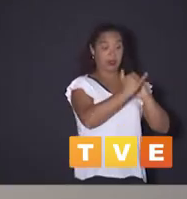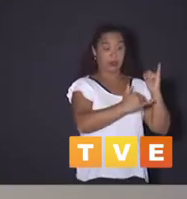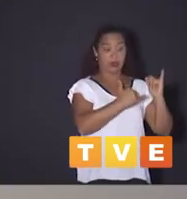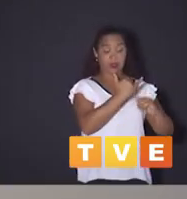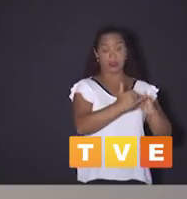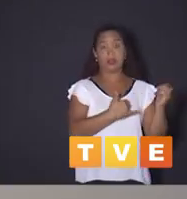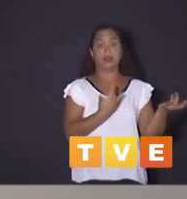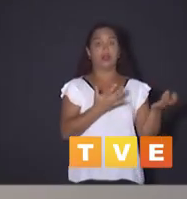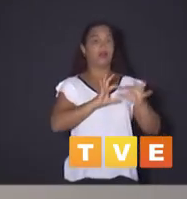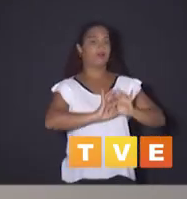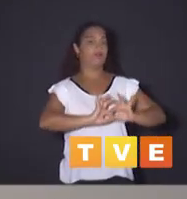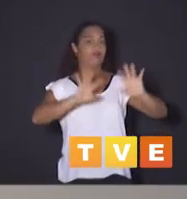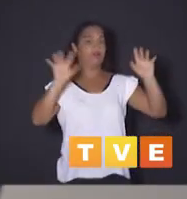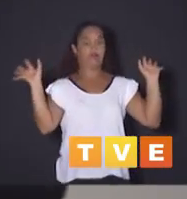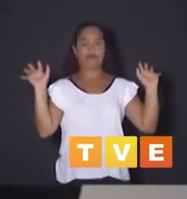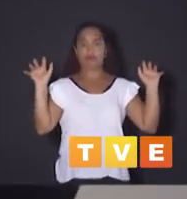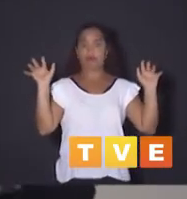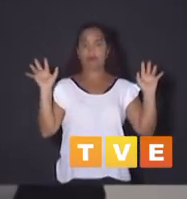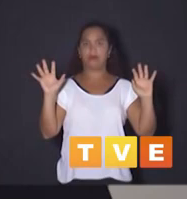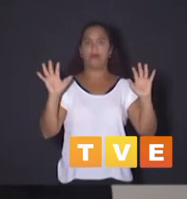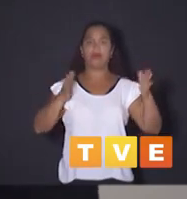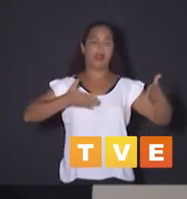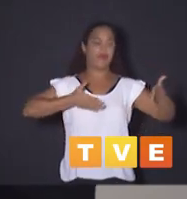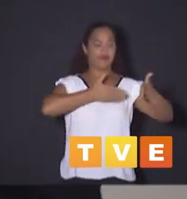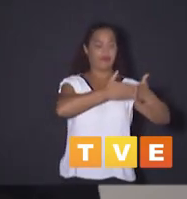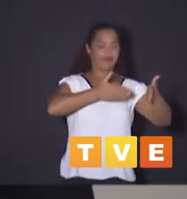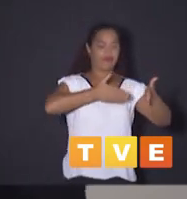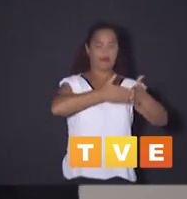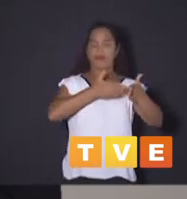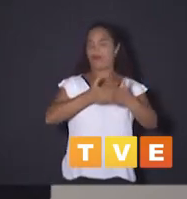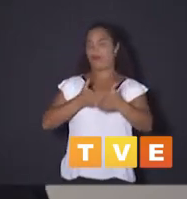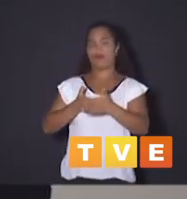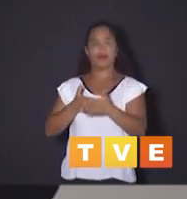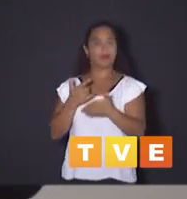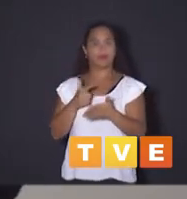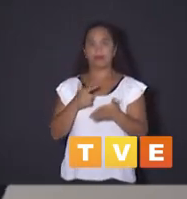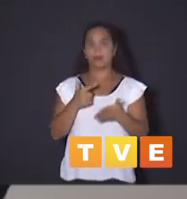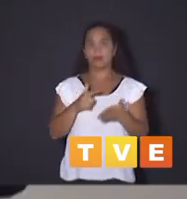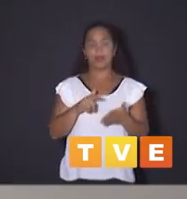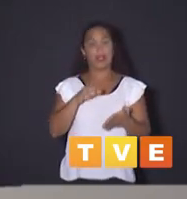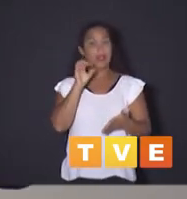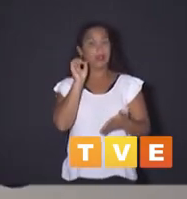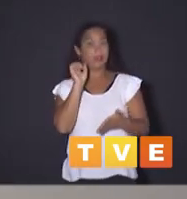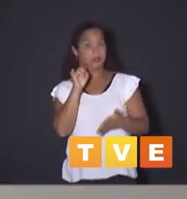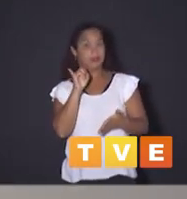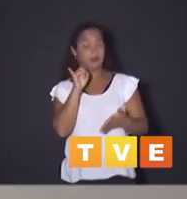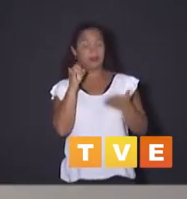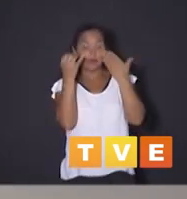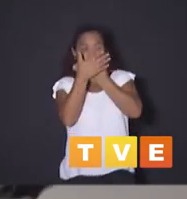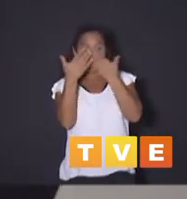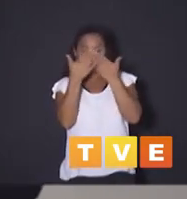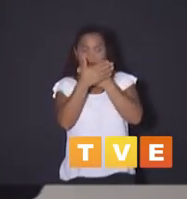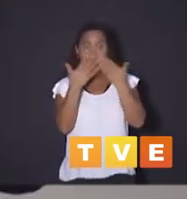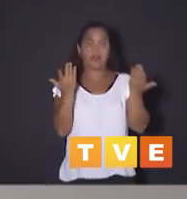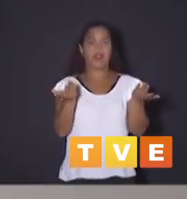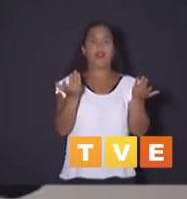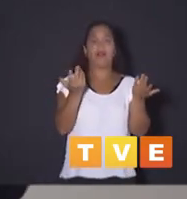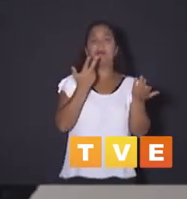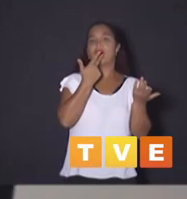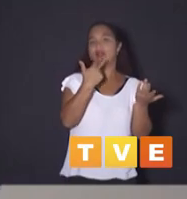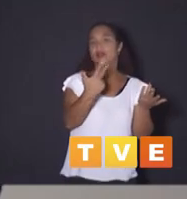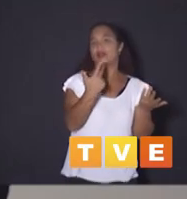jurisdicional onde as fronteiras não estão colocadas talvez as fronteiras elas sejam invisíveis no sentido do idioma